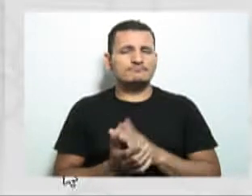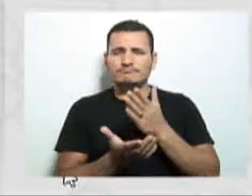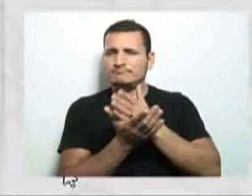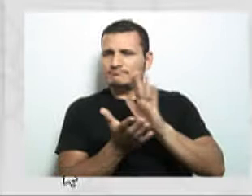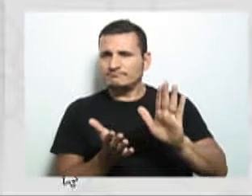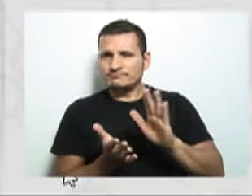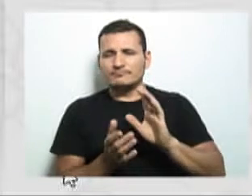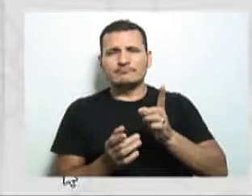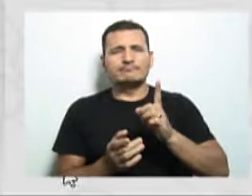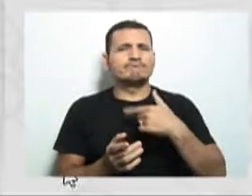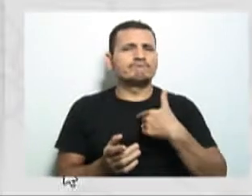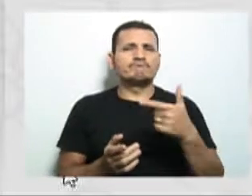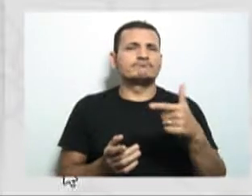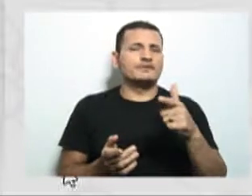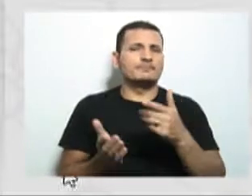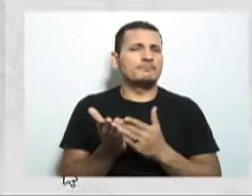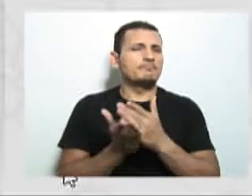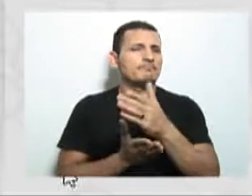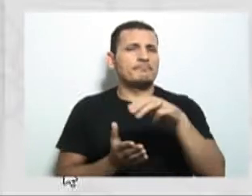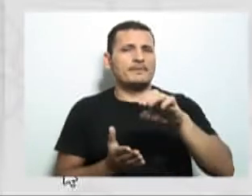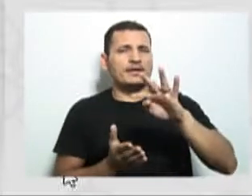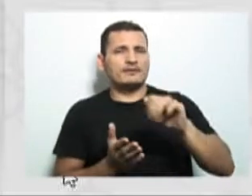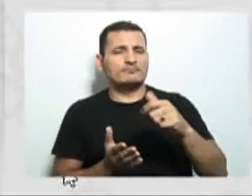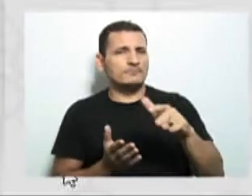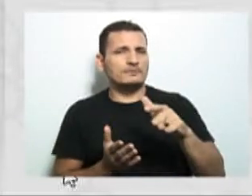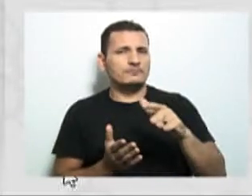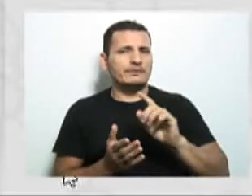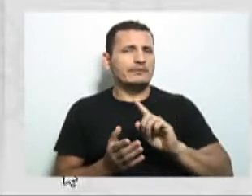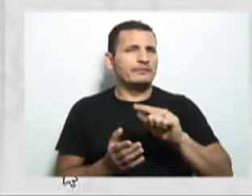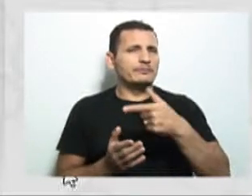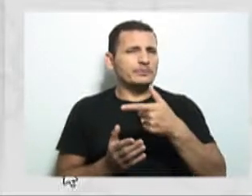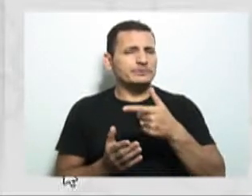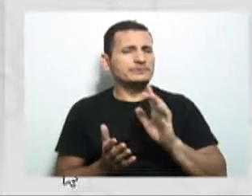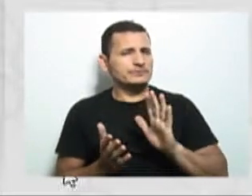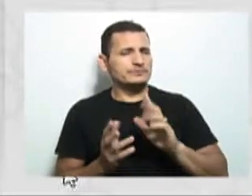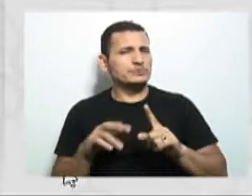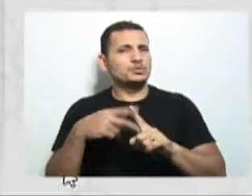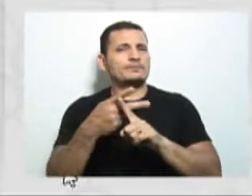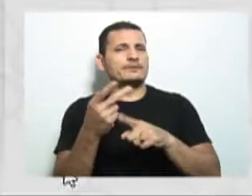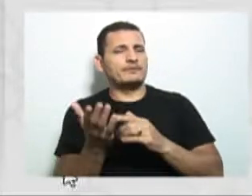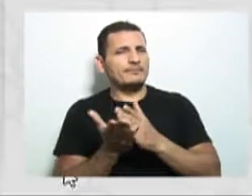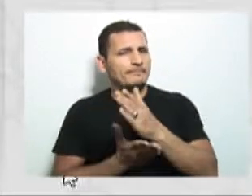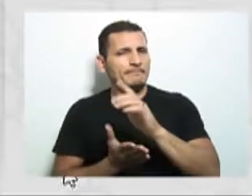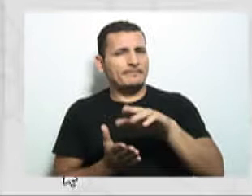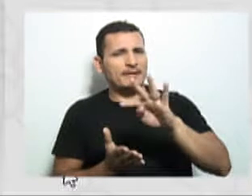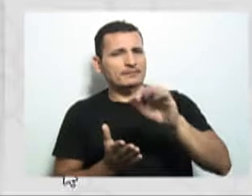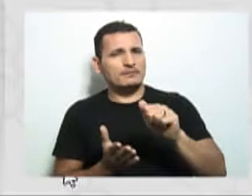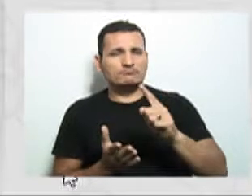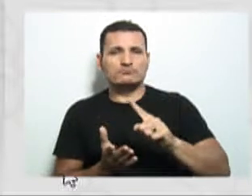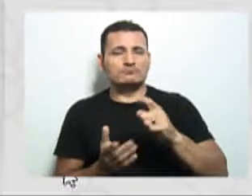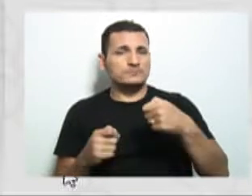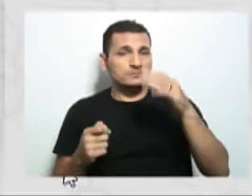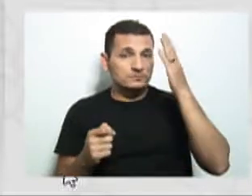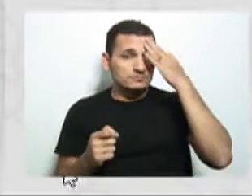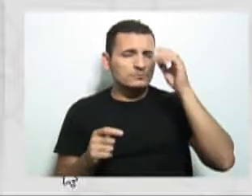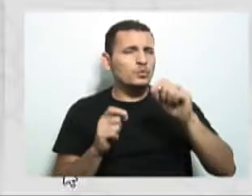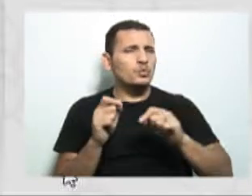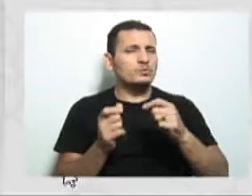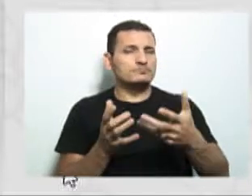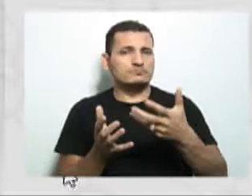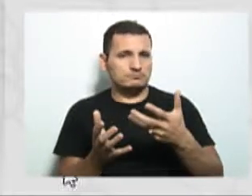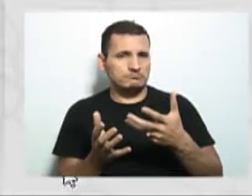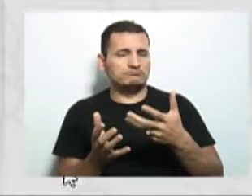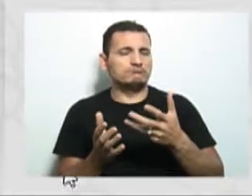que, não, a gente não tem meta não. E aí quando a gente chegar numa meta, a gente duplica a meta. Não, para. A gente tem que precisar saber alguma coisa do que queremos. E em